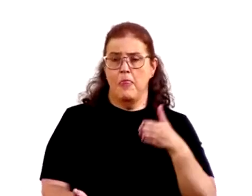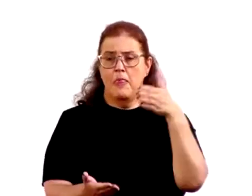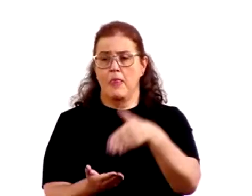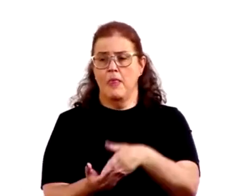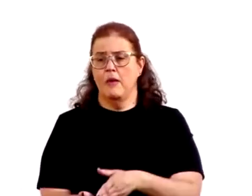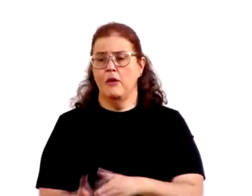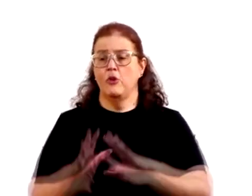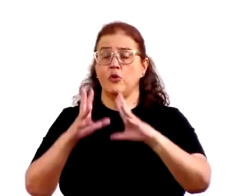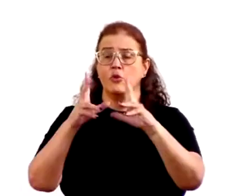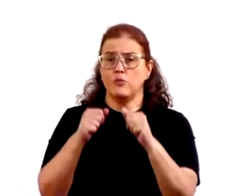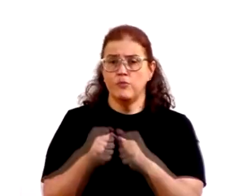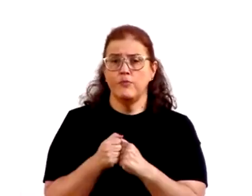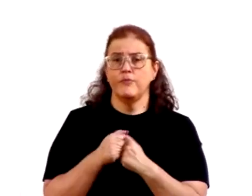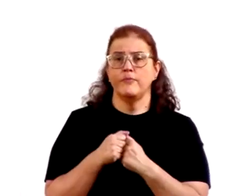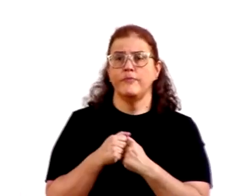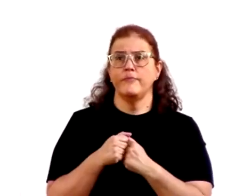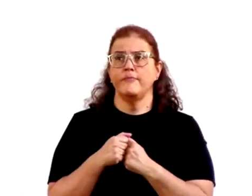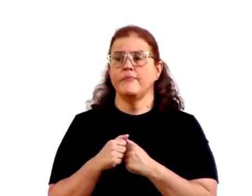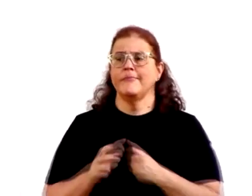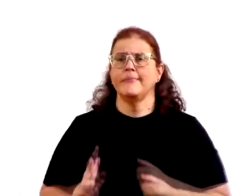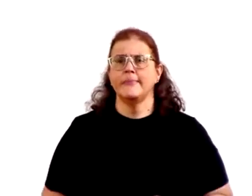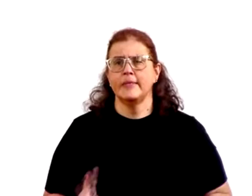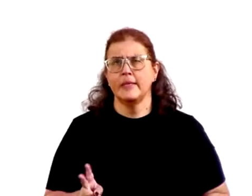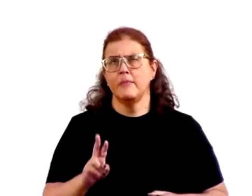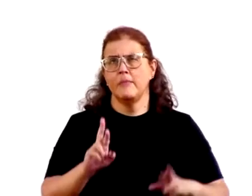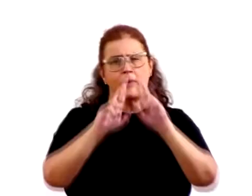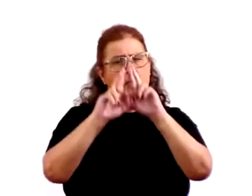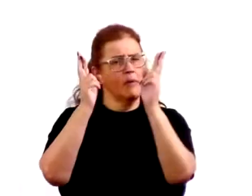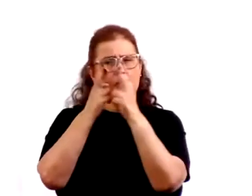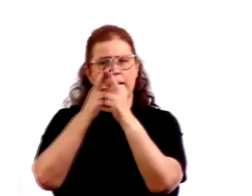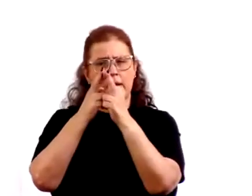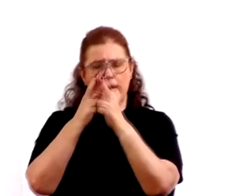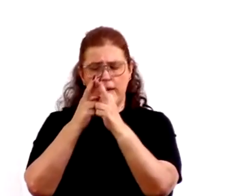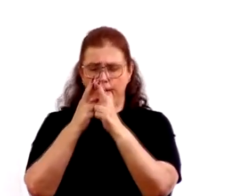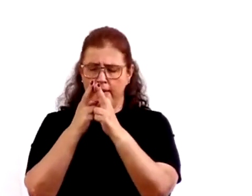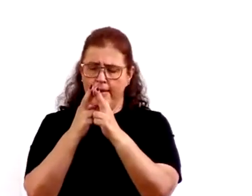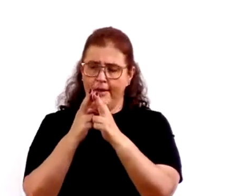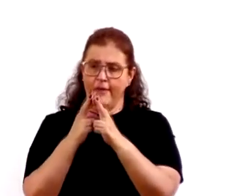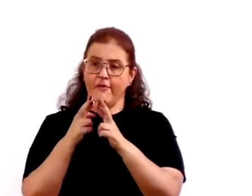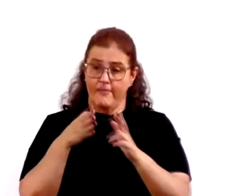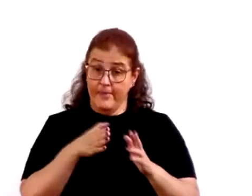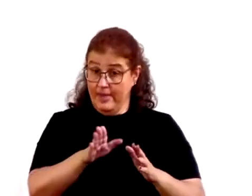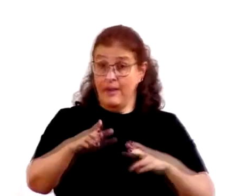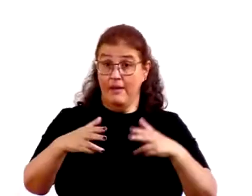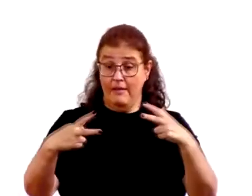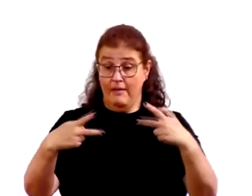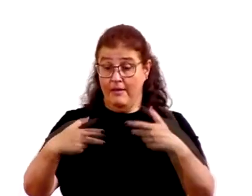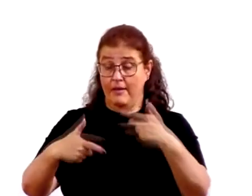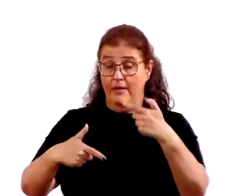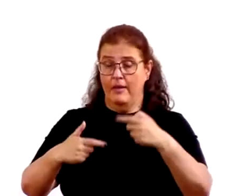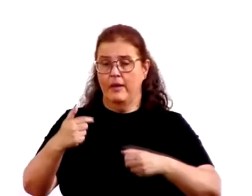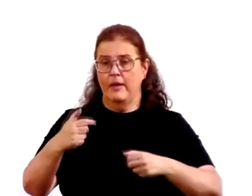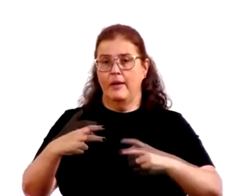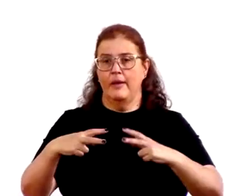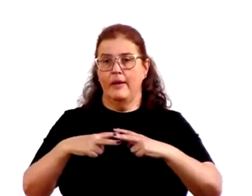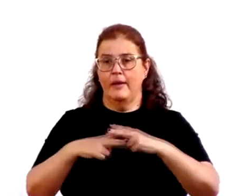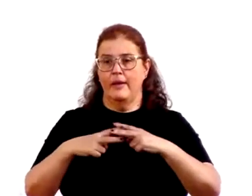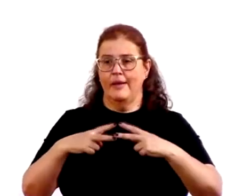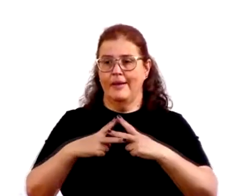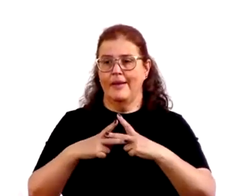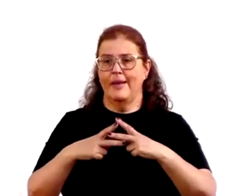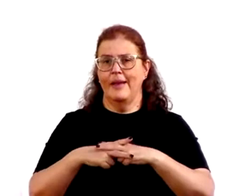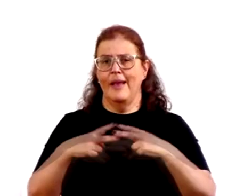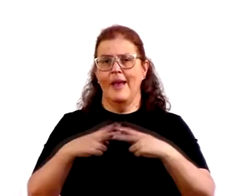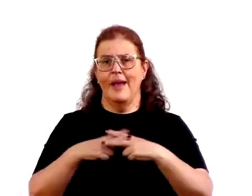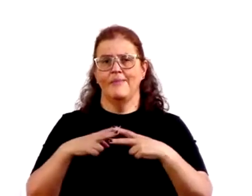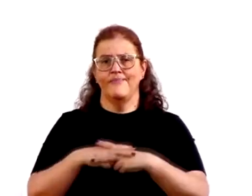Todas as vezes que um rei saía para uma batalha, quem ficava numa grande expectativa, porque se o rei vencesse